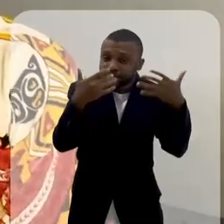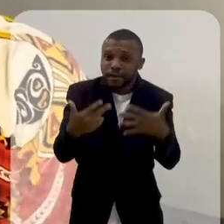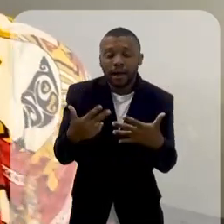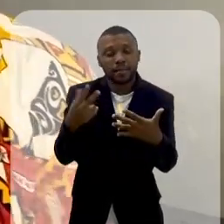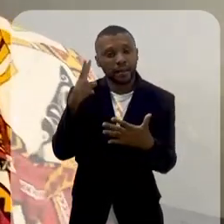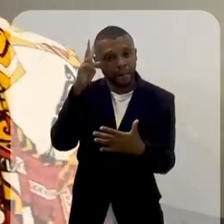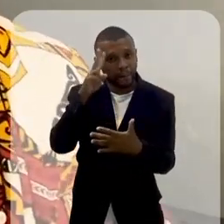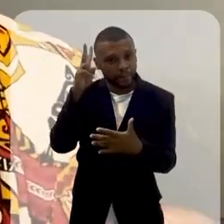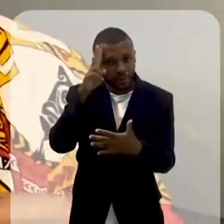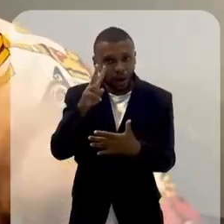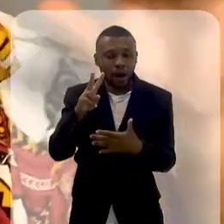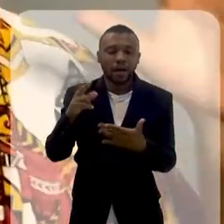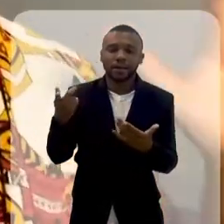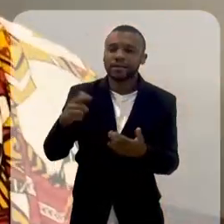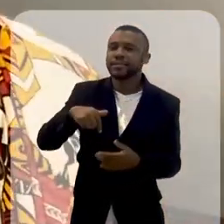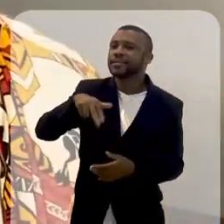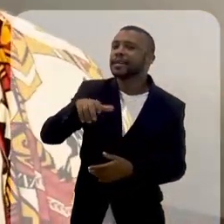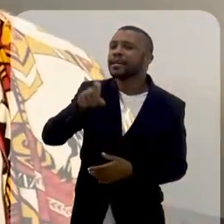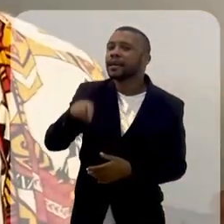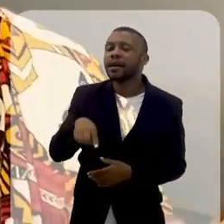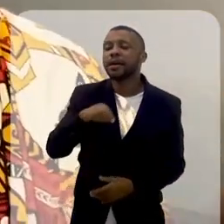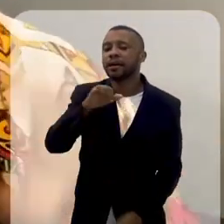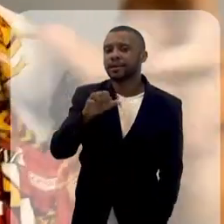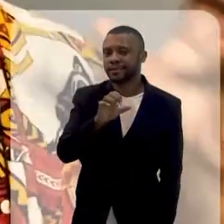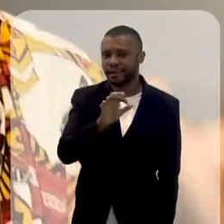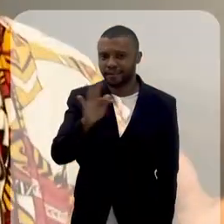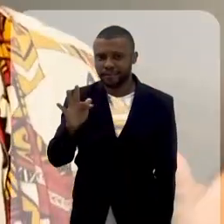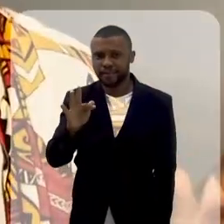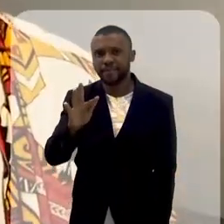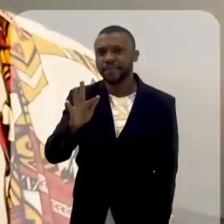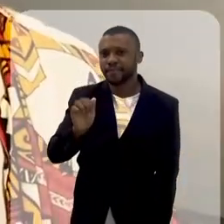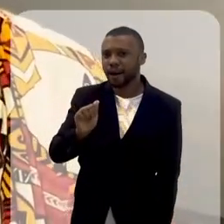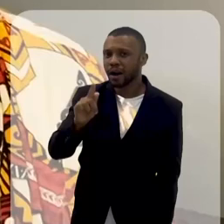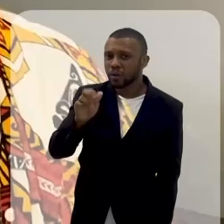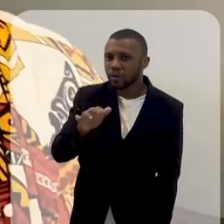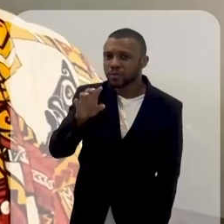poder dizer a minha história além do que está fazendo, mas quem é